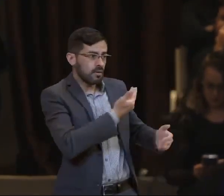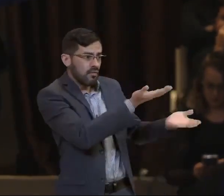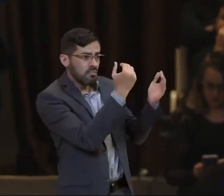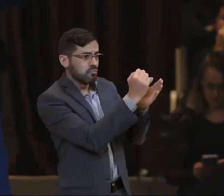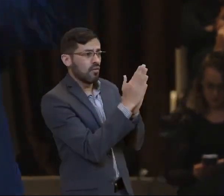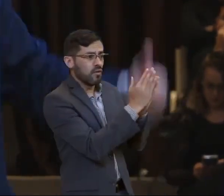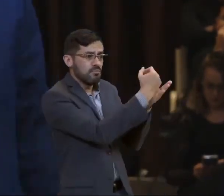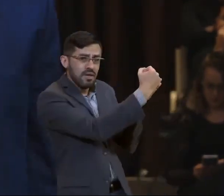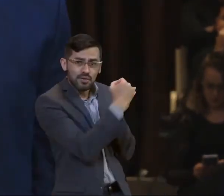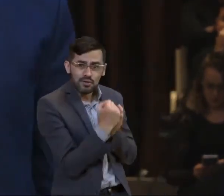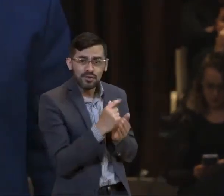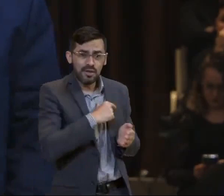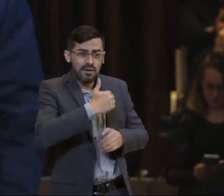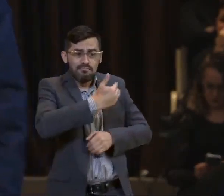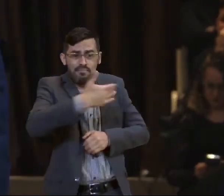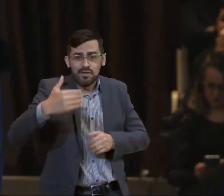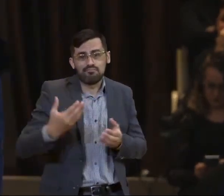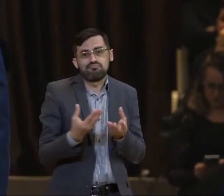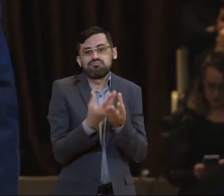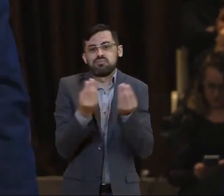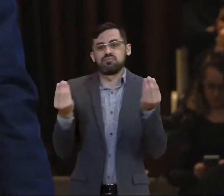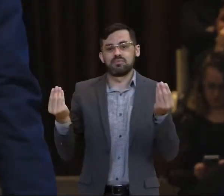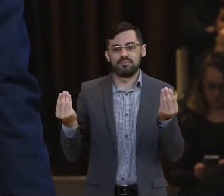venham, venham, tem muito peixe.